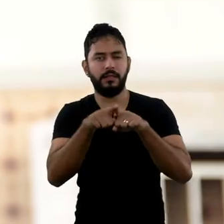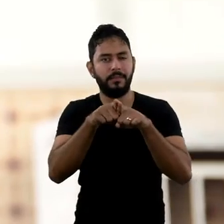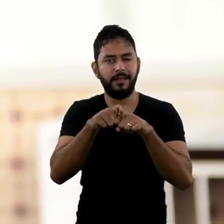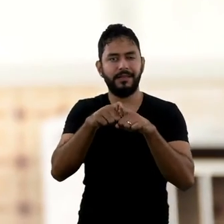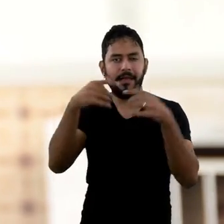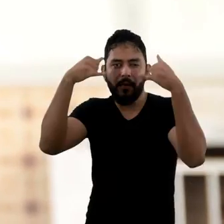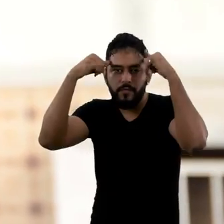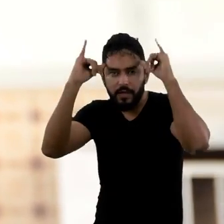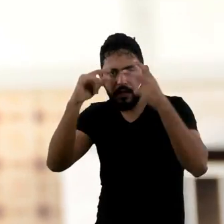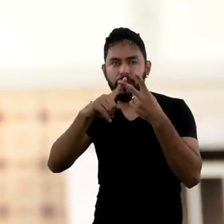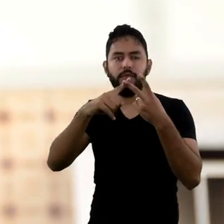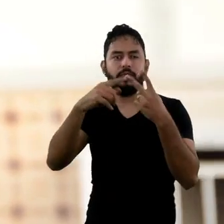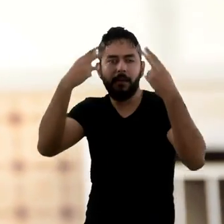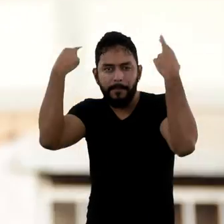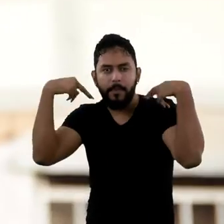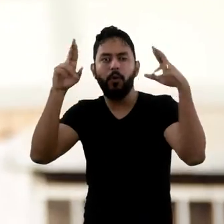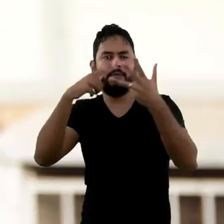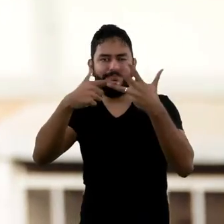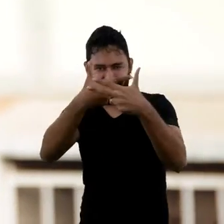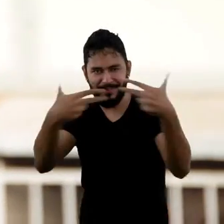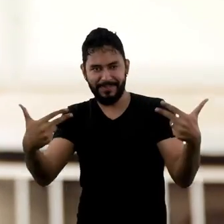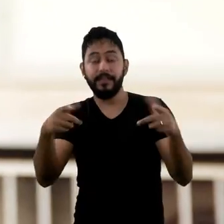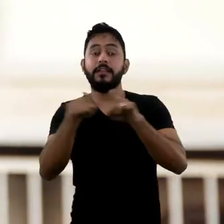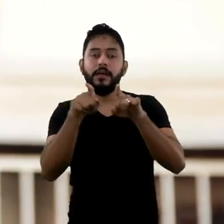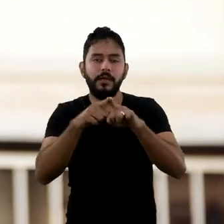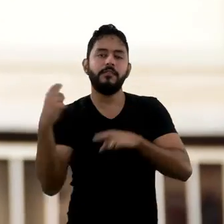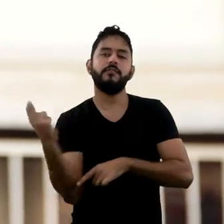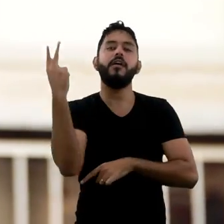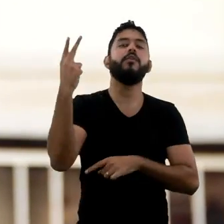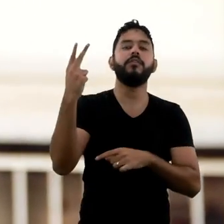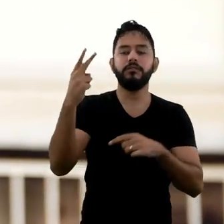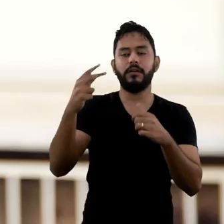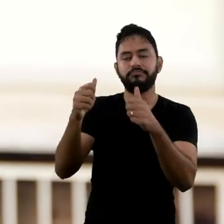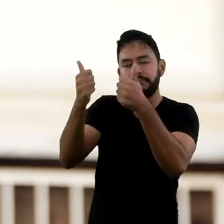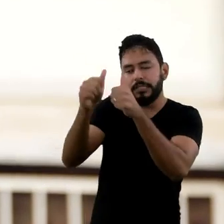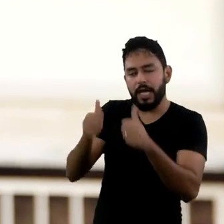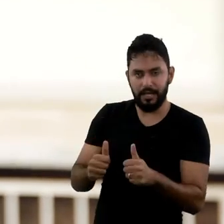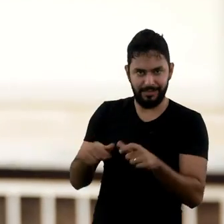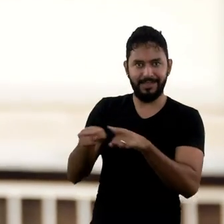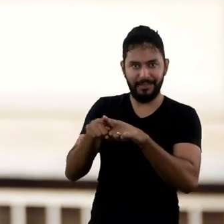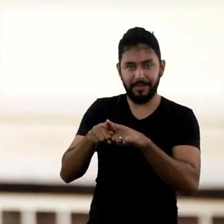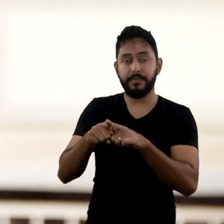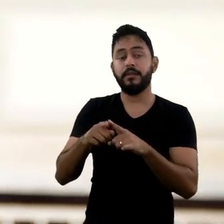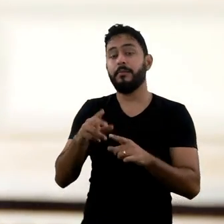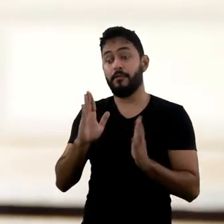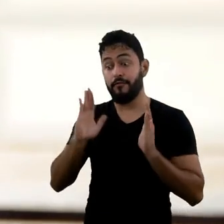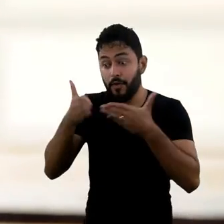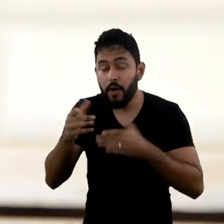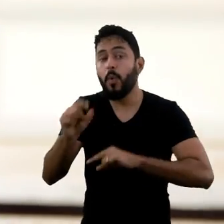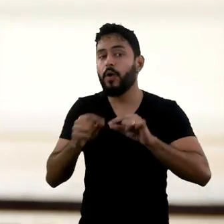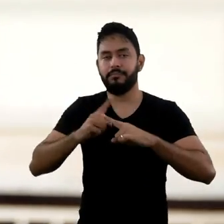criações, porque eles têm caprinos e ovinos lá. E a valorização do artesanato, onde a gente pega um viés bem forte da renda, que